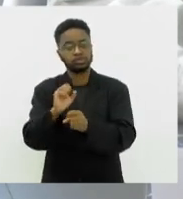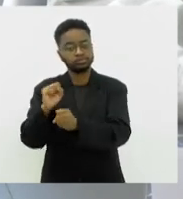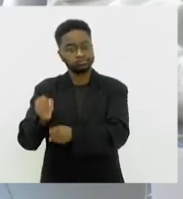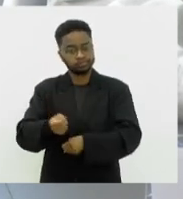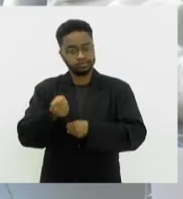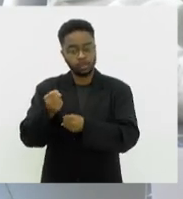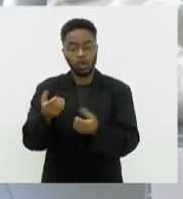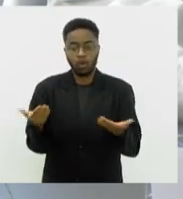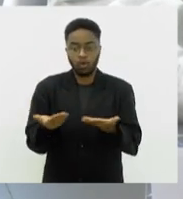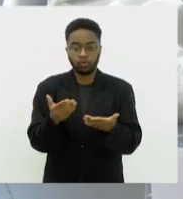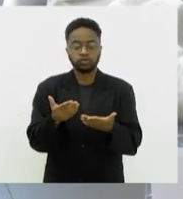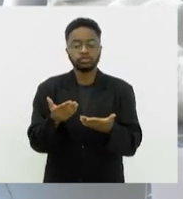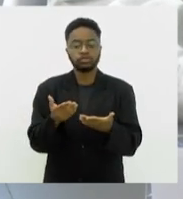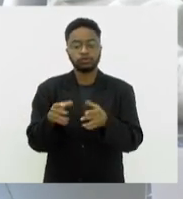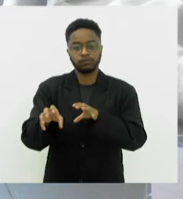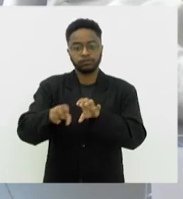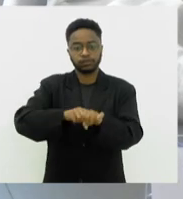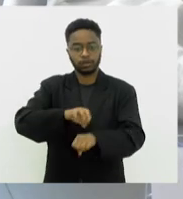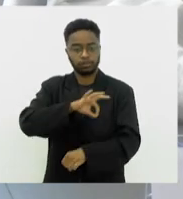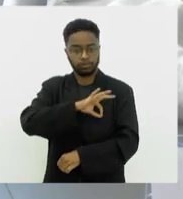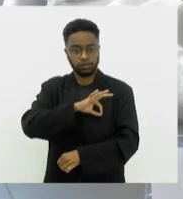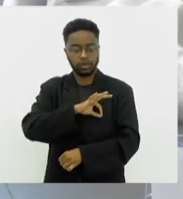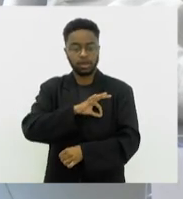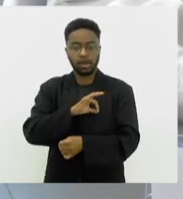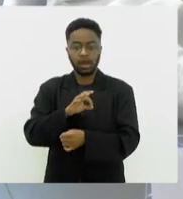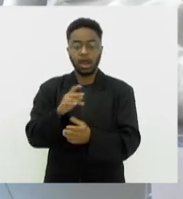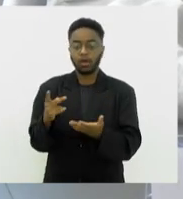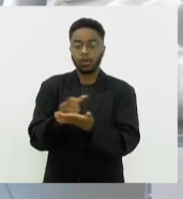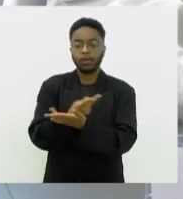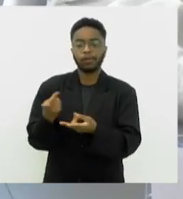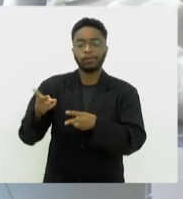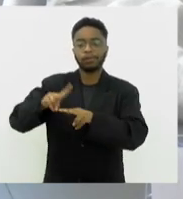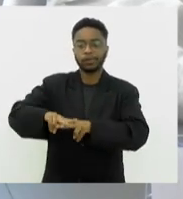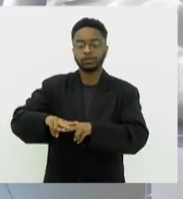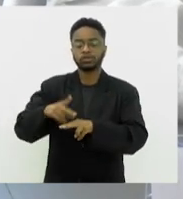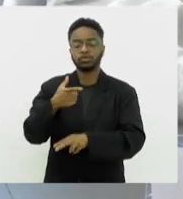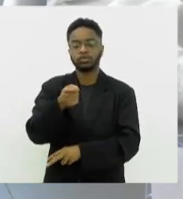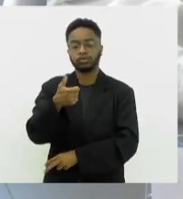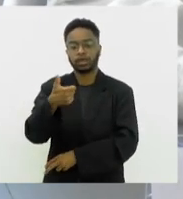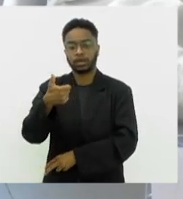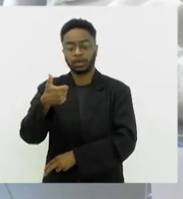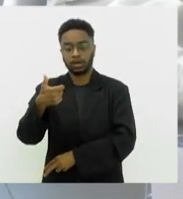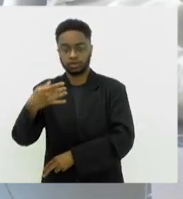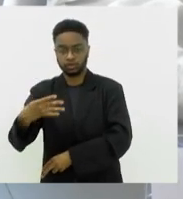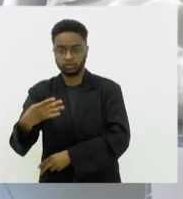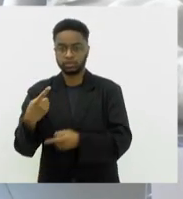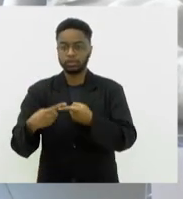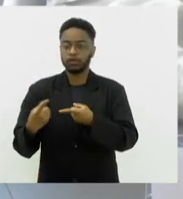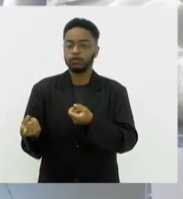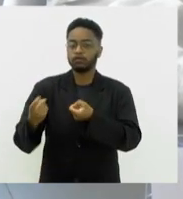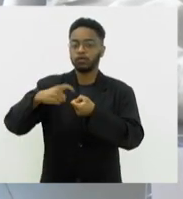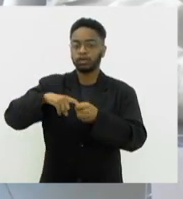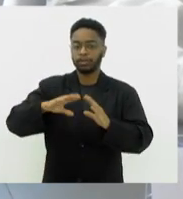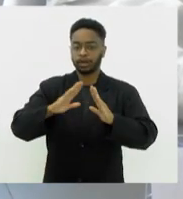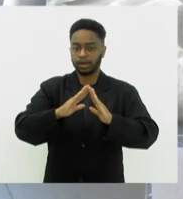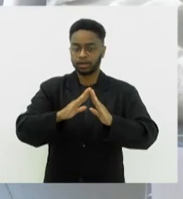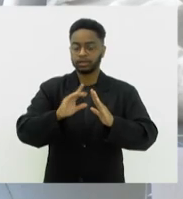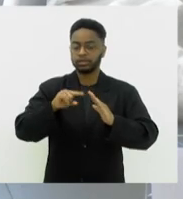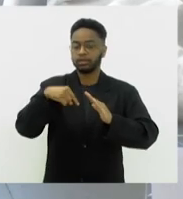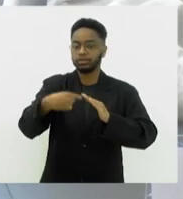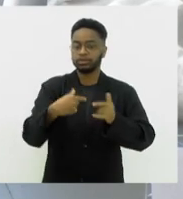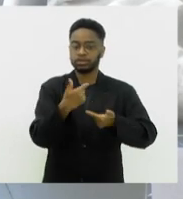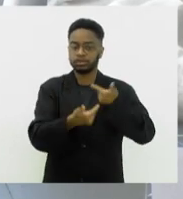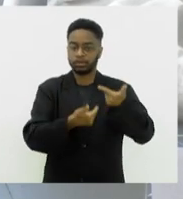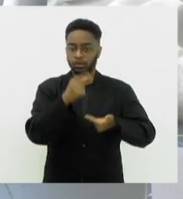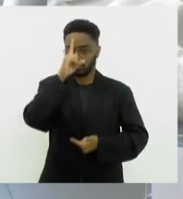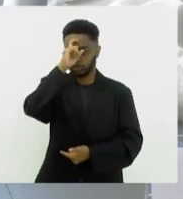militar foi preso em janeiro de 2020 2014 ao voltar de casa depois de um plantão realizado no Hospital